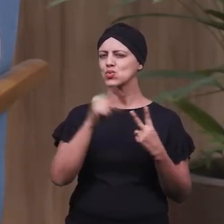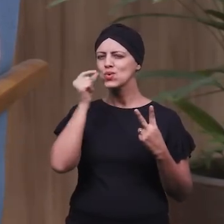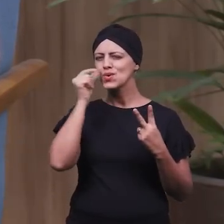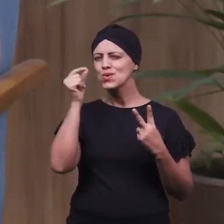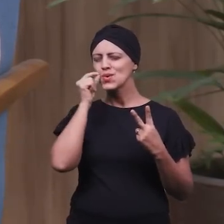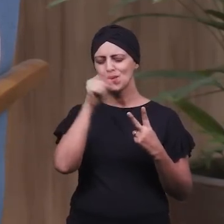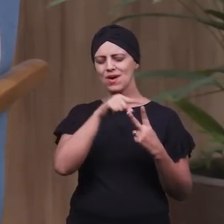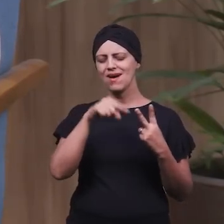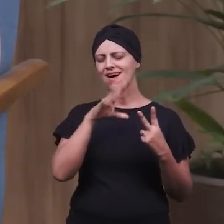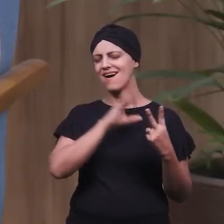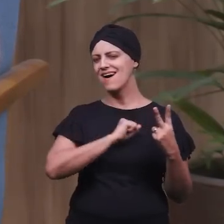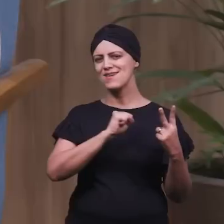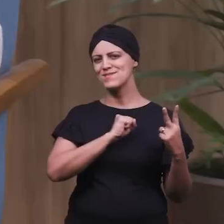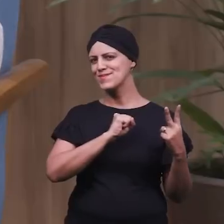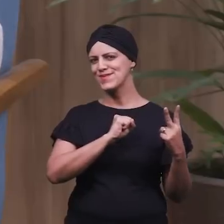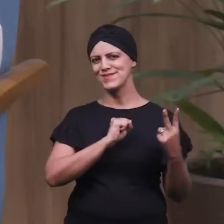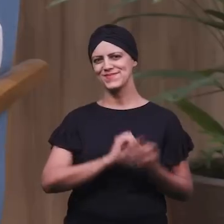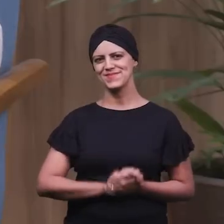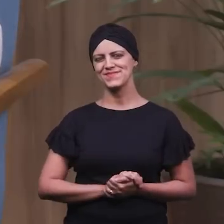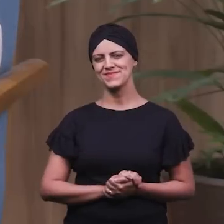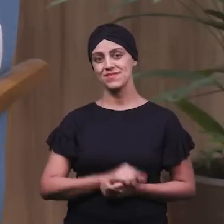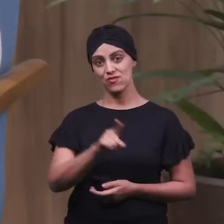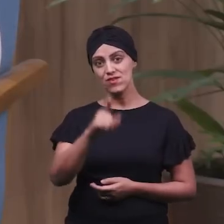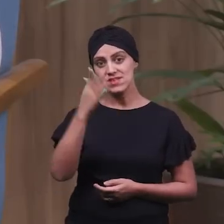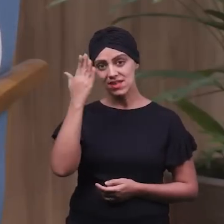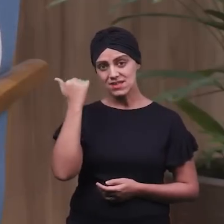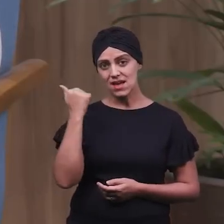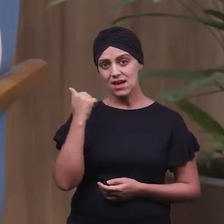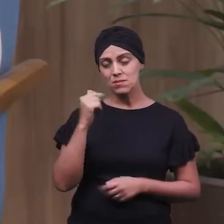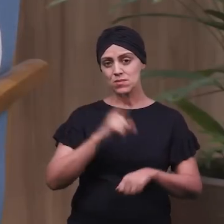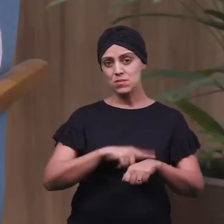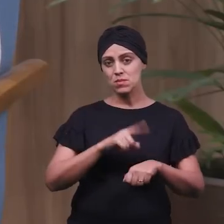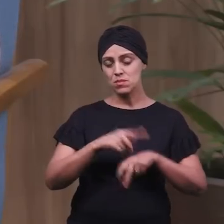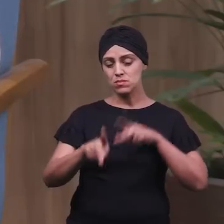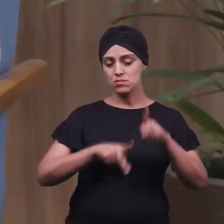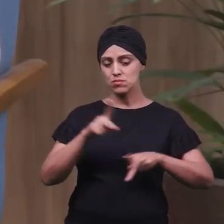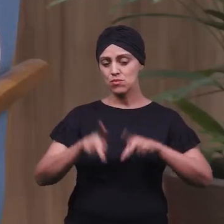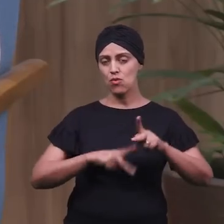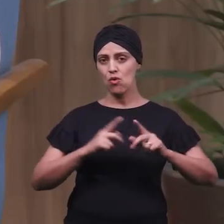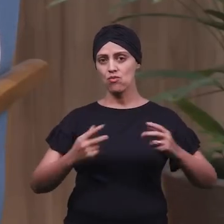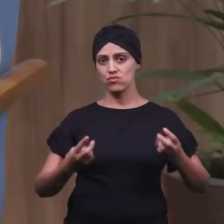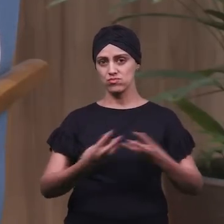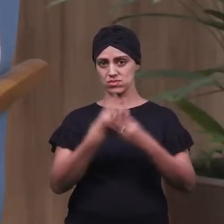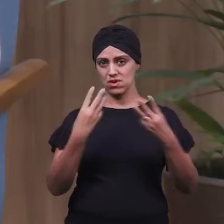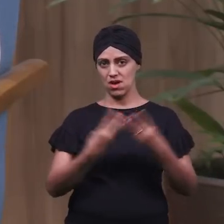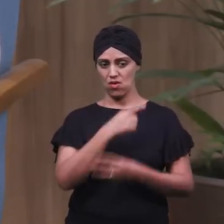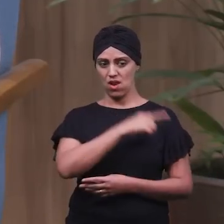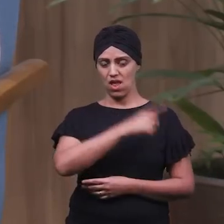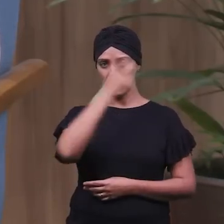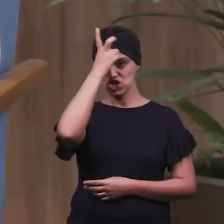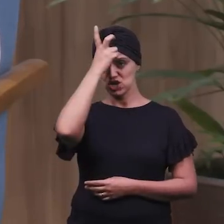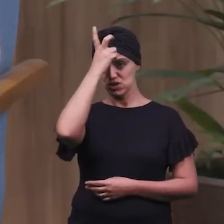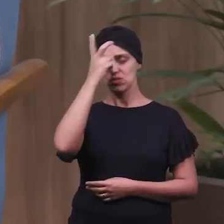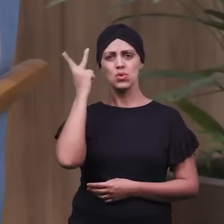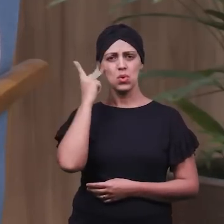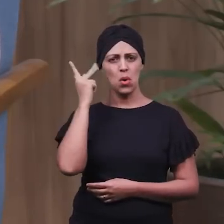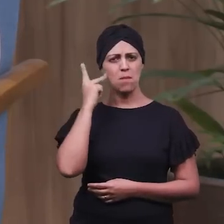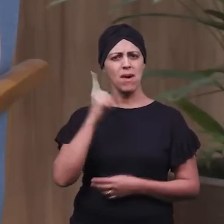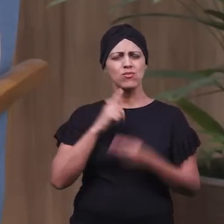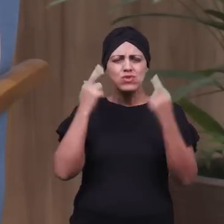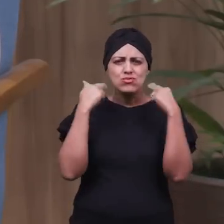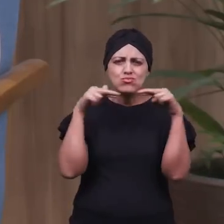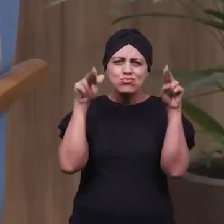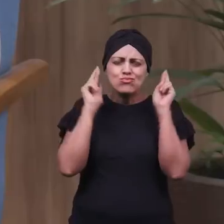casa, tenho duas gatinhas que eu amo muito. E você sabia que quando o povo de Israel estava no Egito, era comum que as